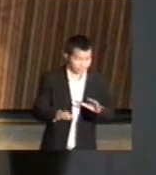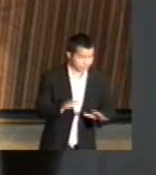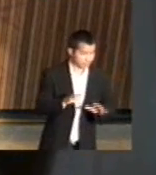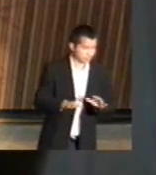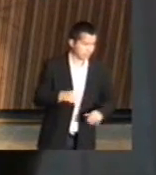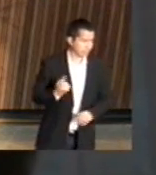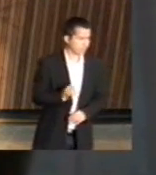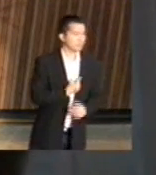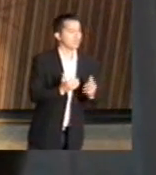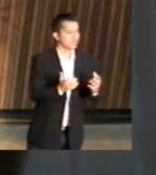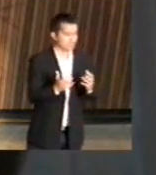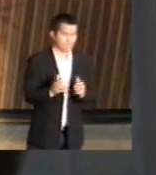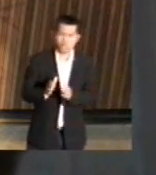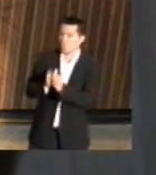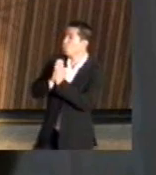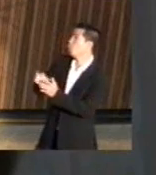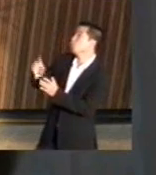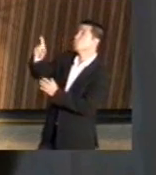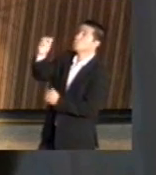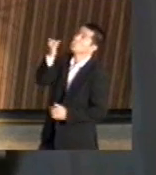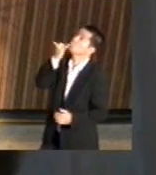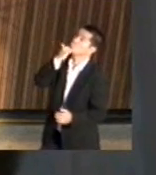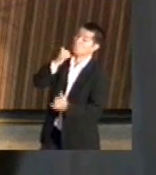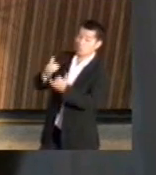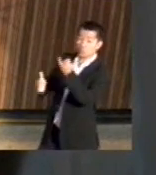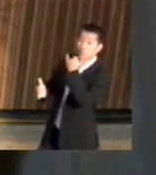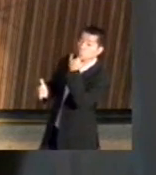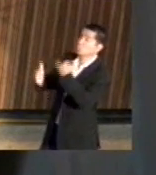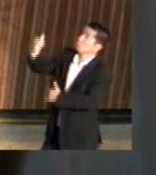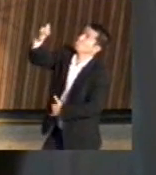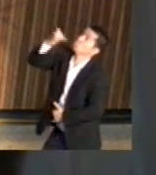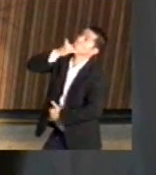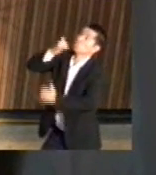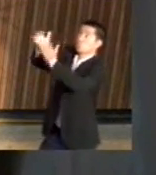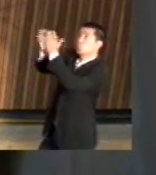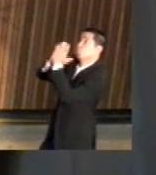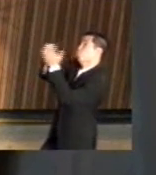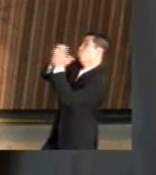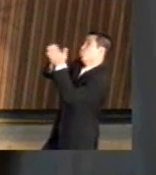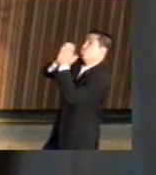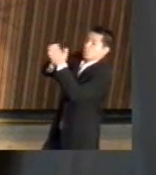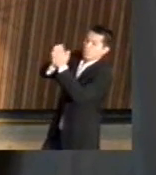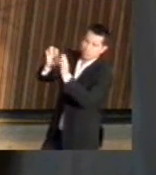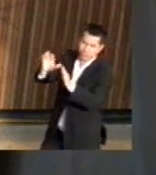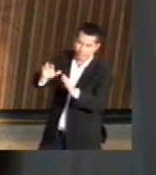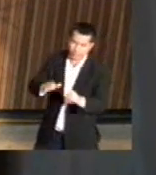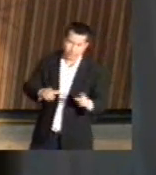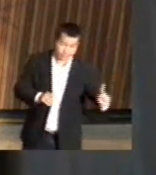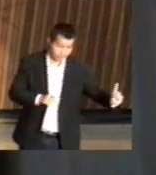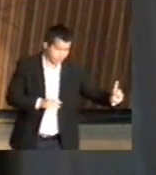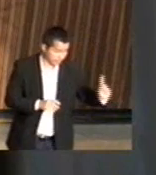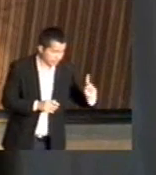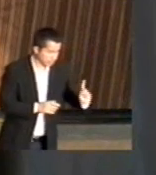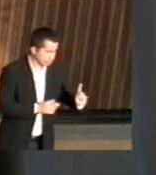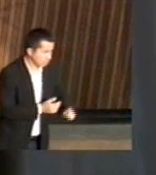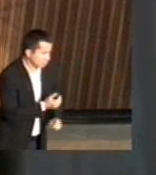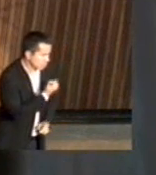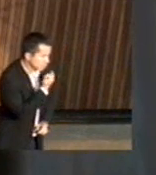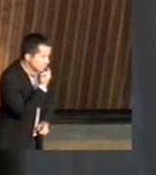eterna. E esse Senhor está dizendo, olha, se você não é capaz de perdoar o teu pai,